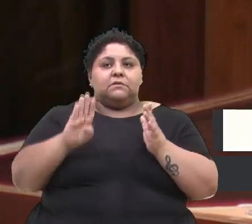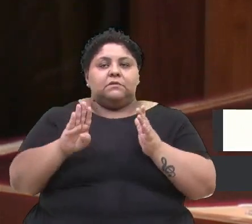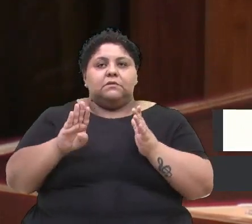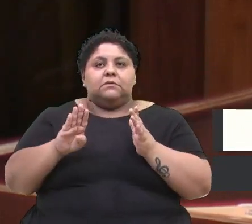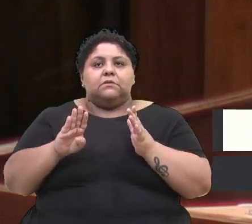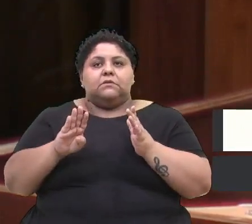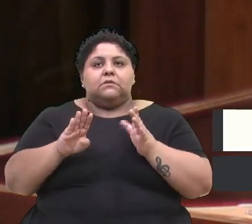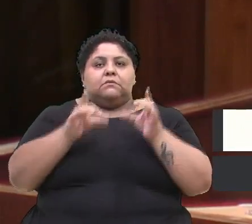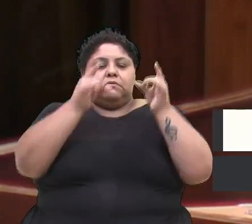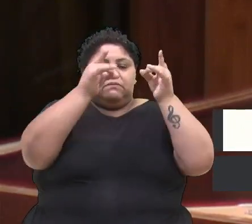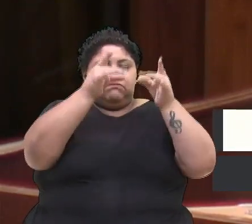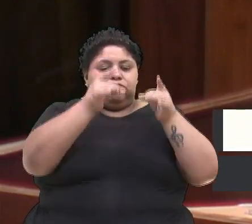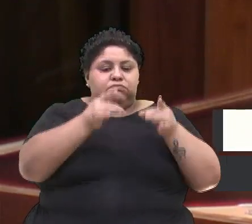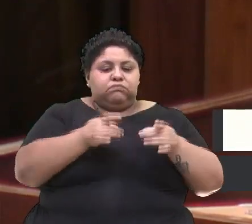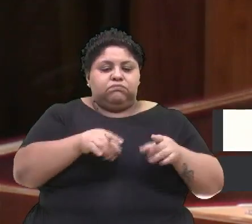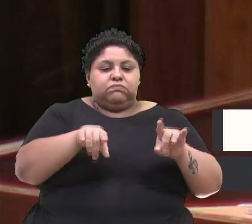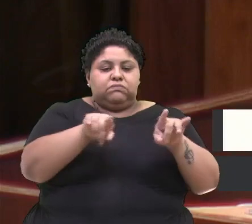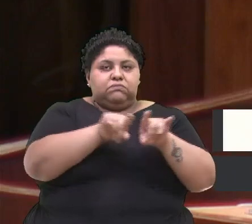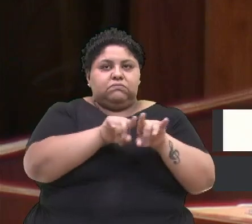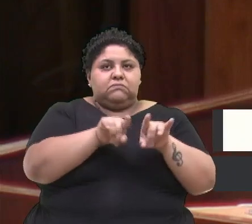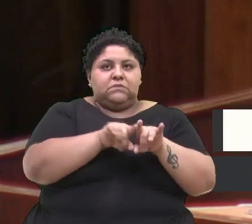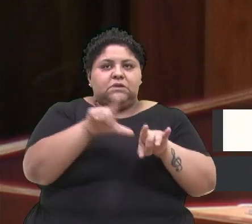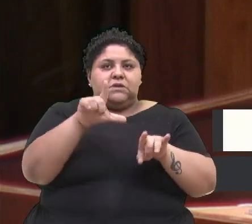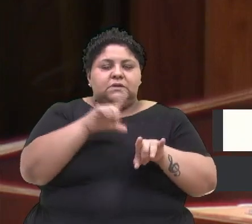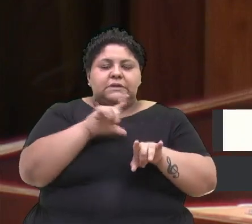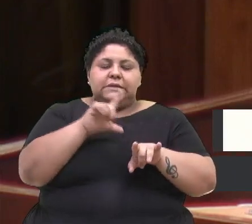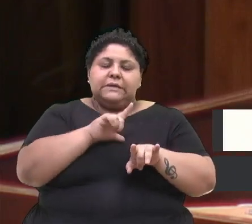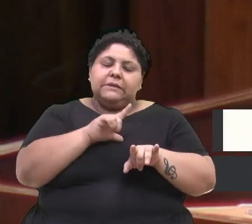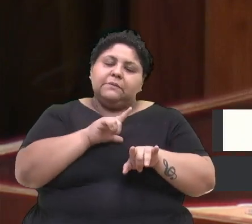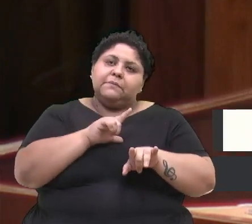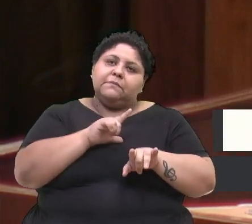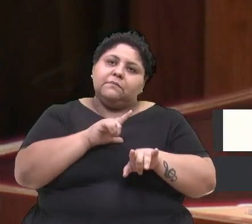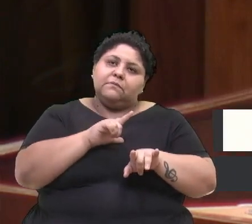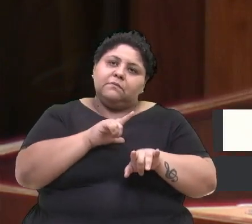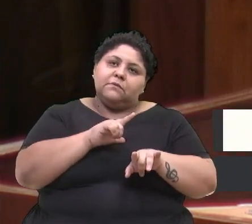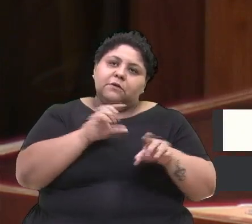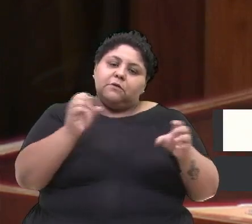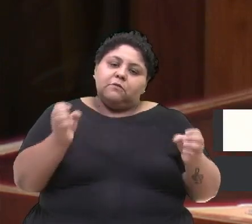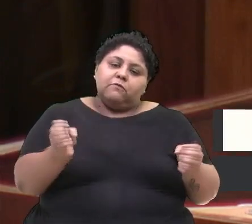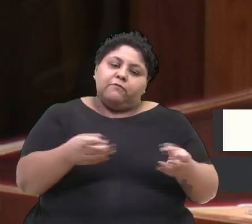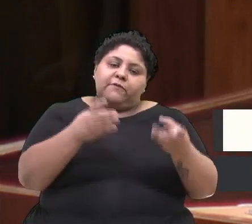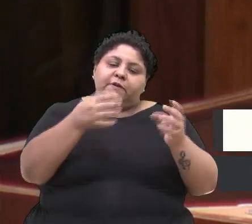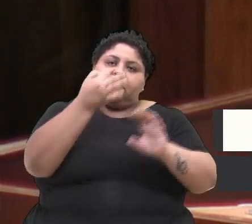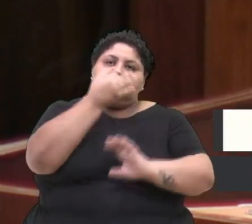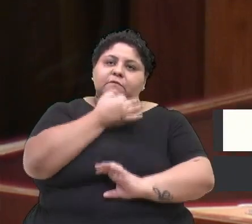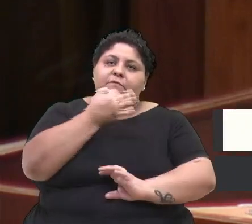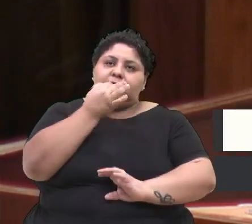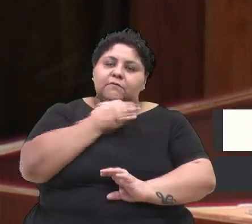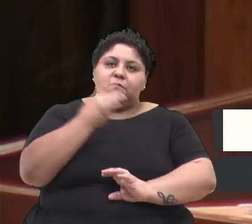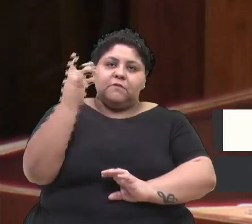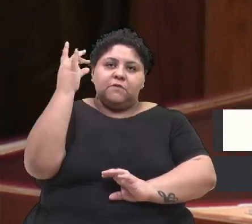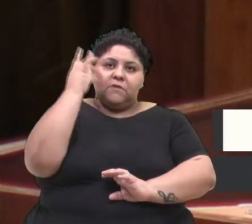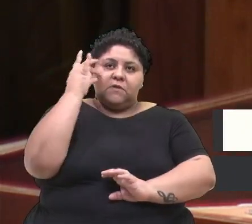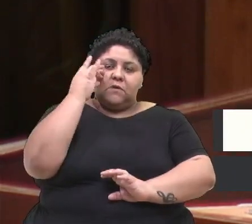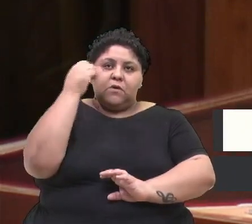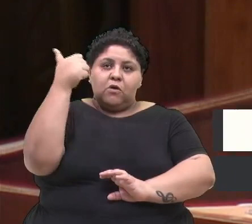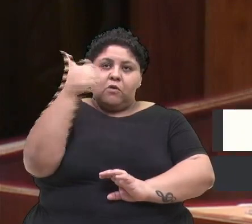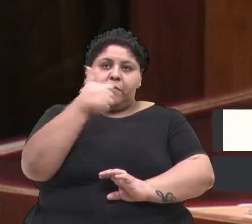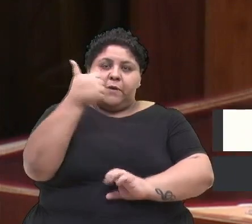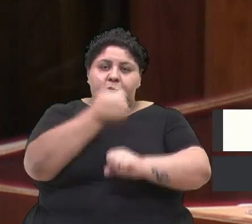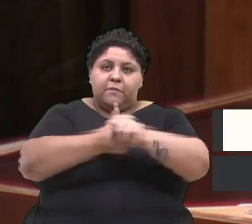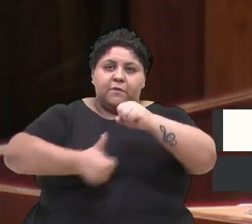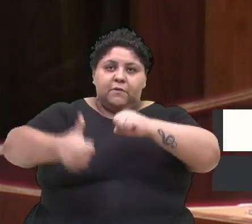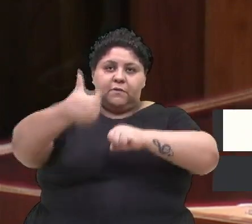especial, termos lá na Festa da Uva, que está presente, inclusive, o nosso primeiro suplente, obrigado,